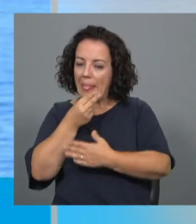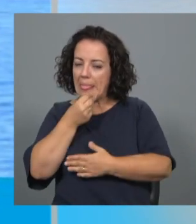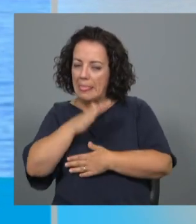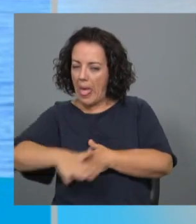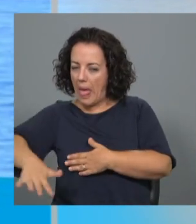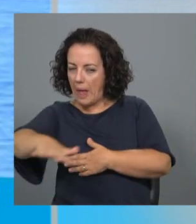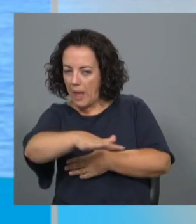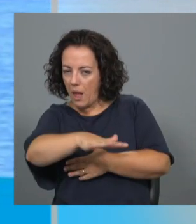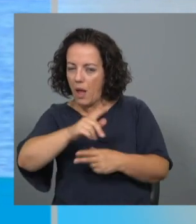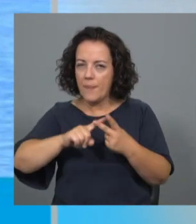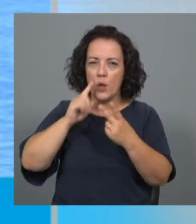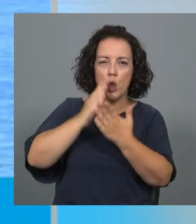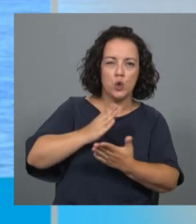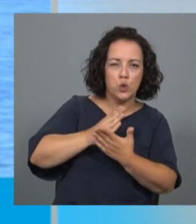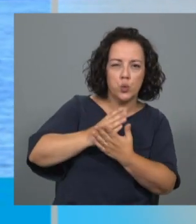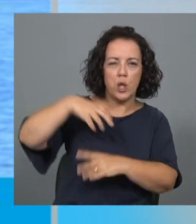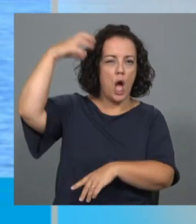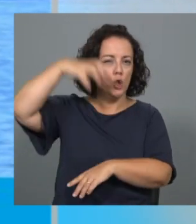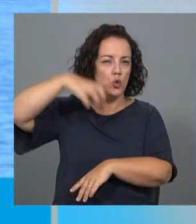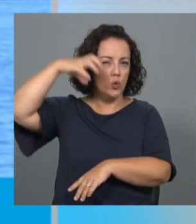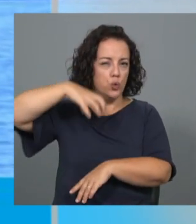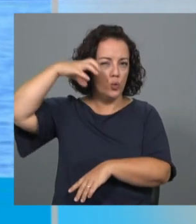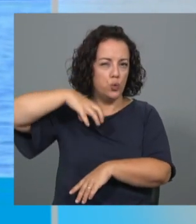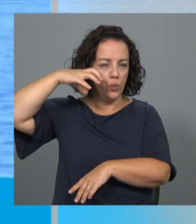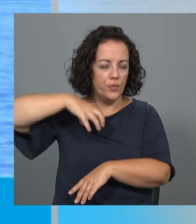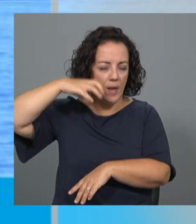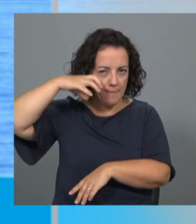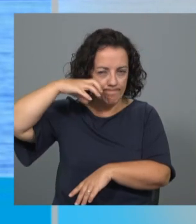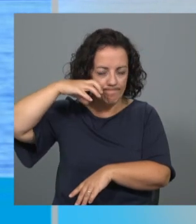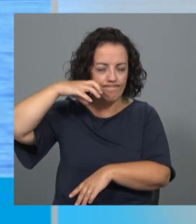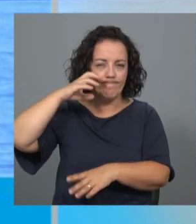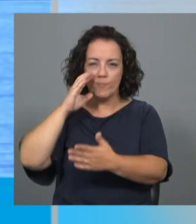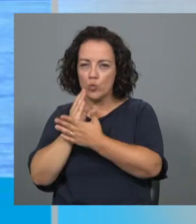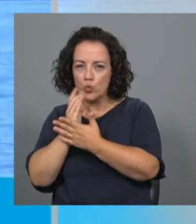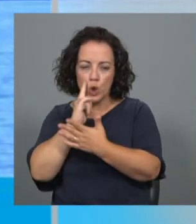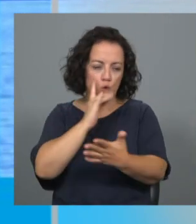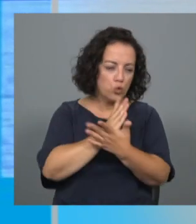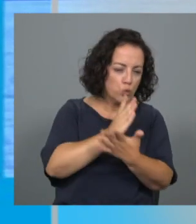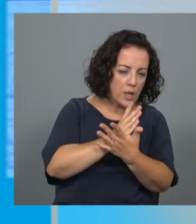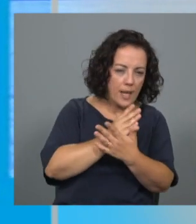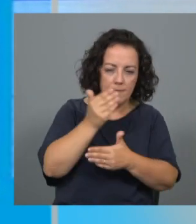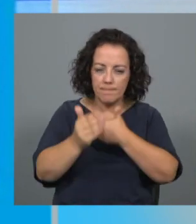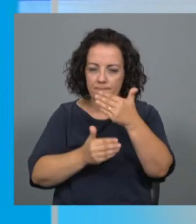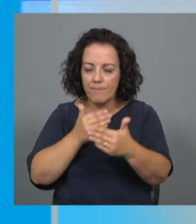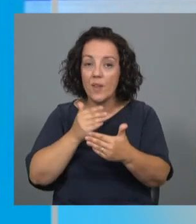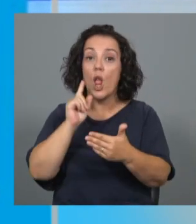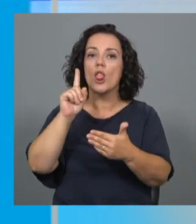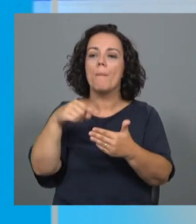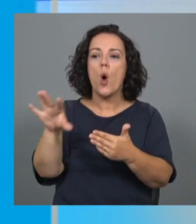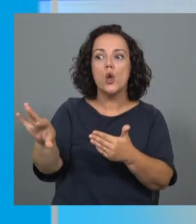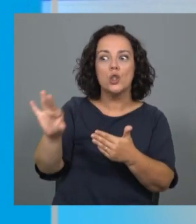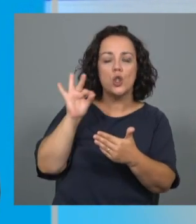nível de precipitação, de chuva que caía, e poder escolher o adubo